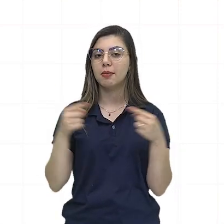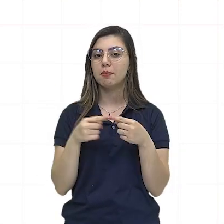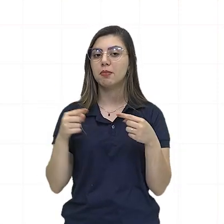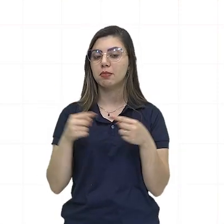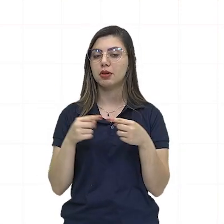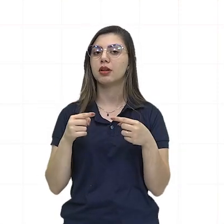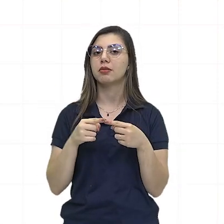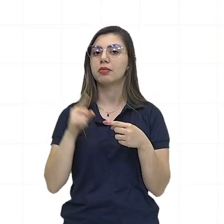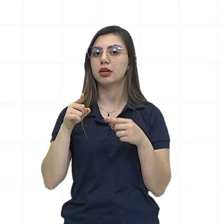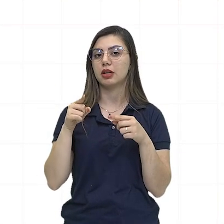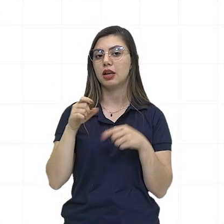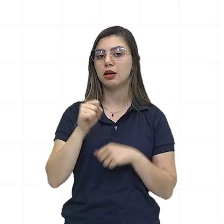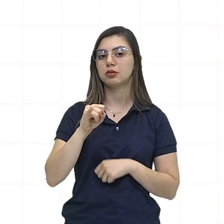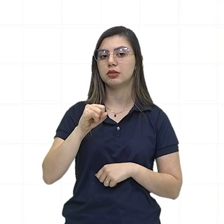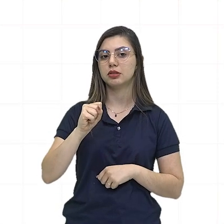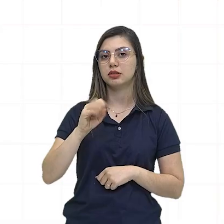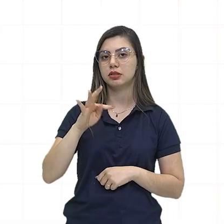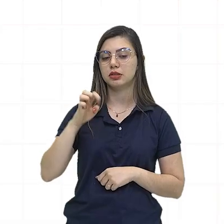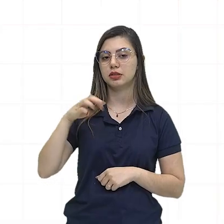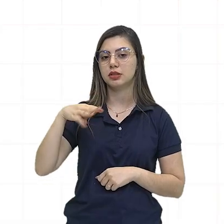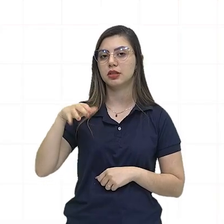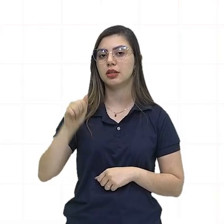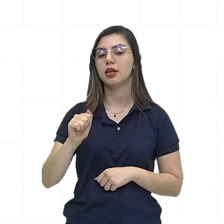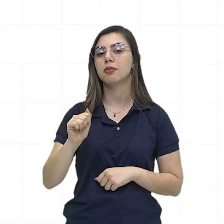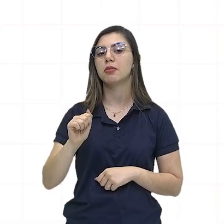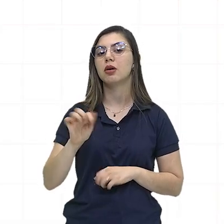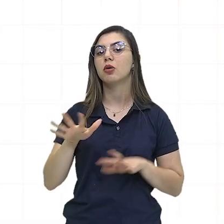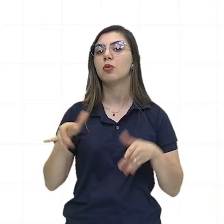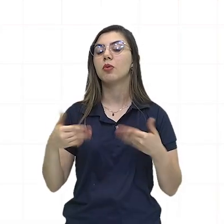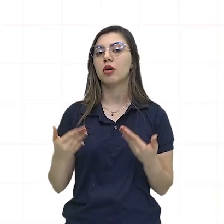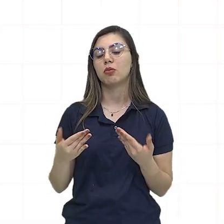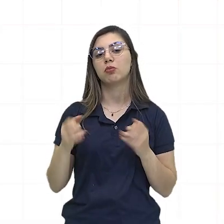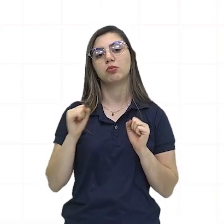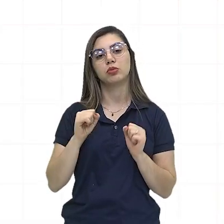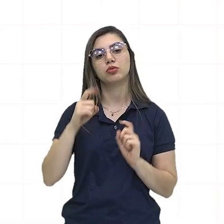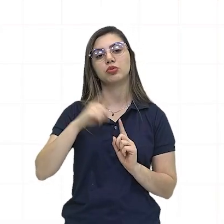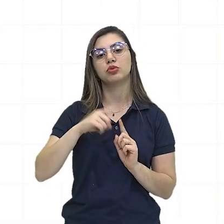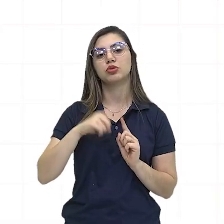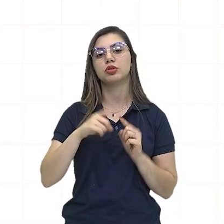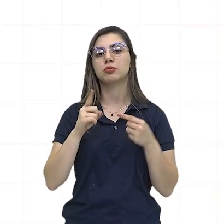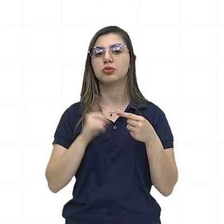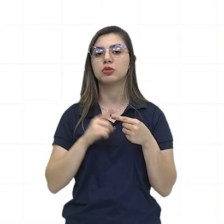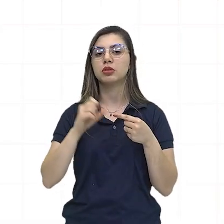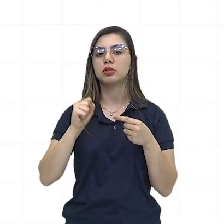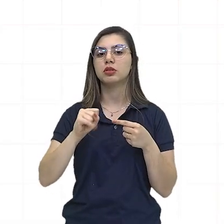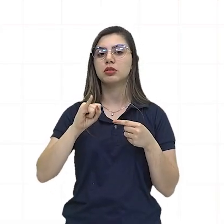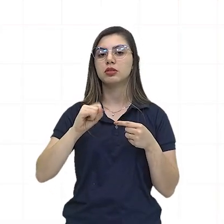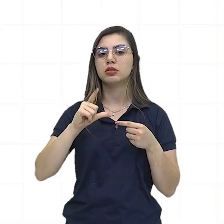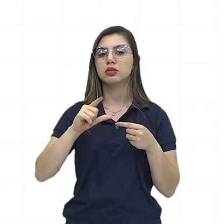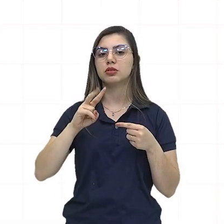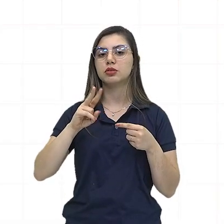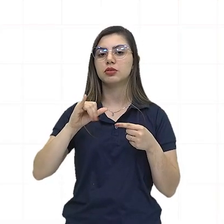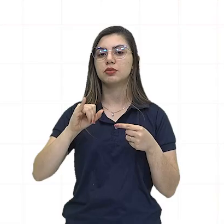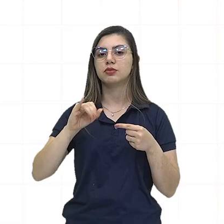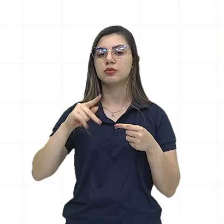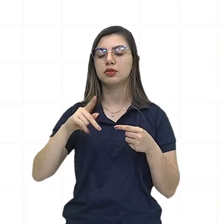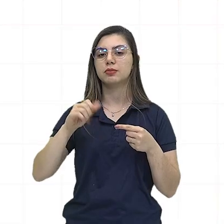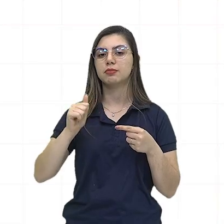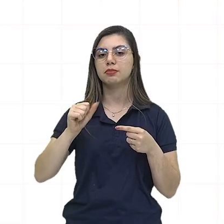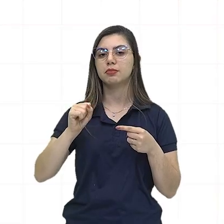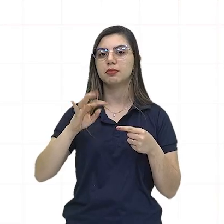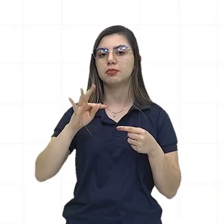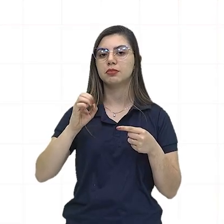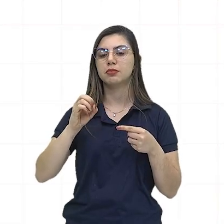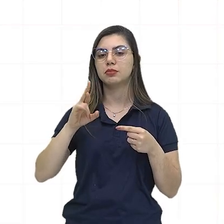sistemas agroflorestais são os sistemas, uma é o sistema silvio-pastoris, né? Onde nós vamos ter ali